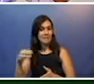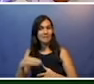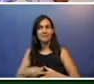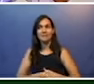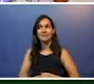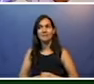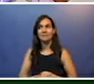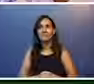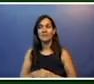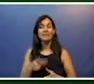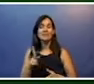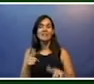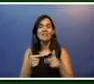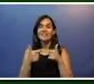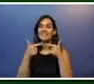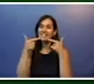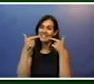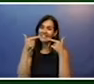em riso.